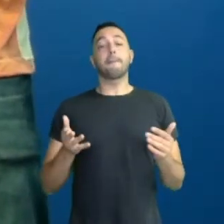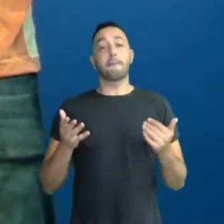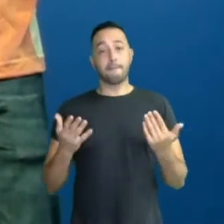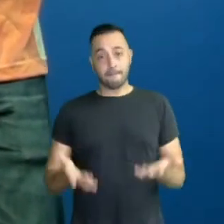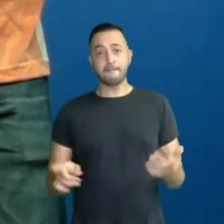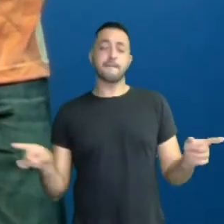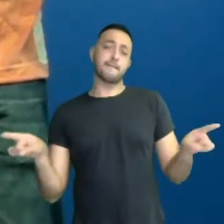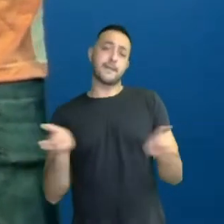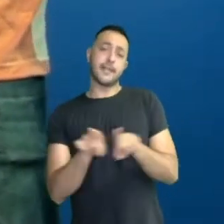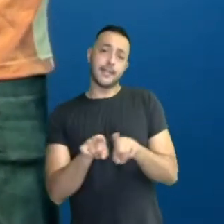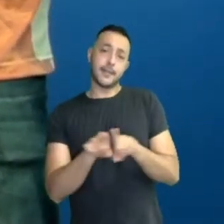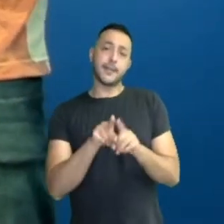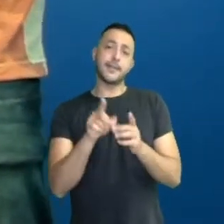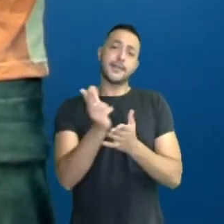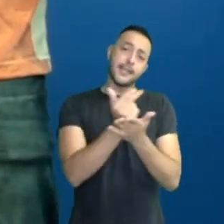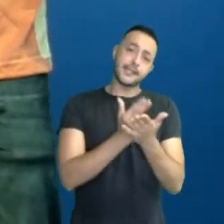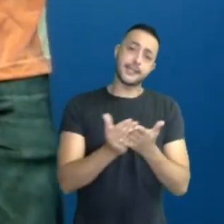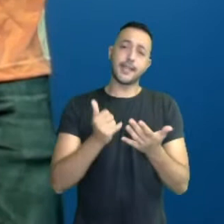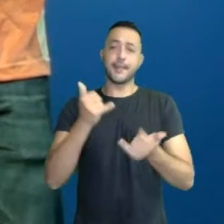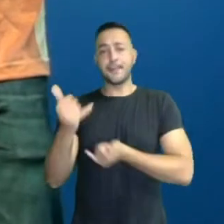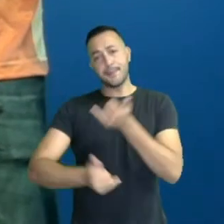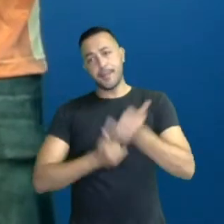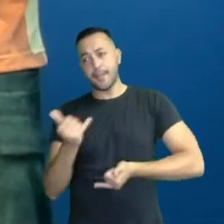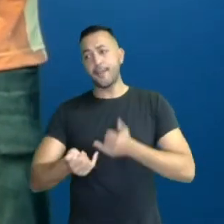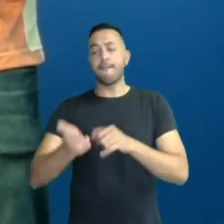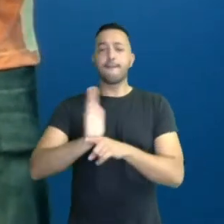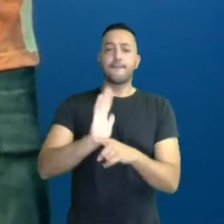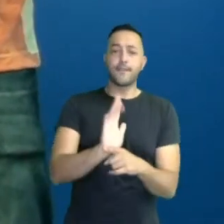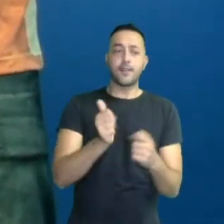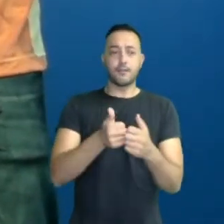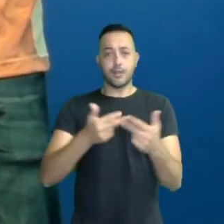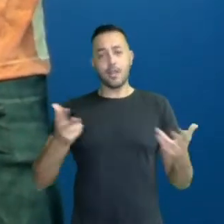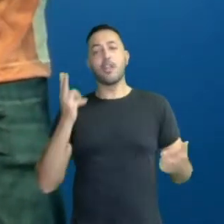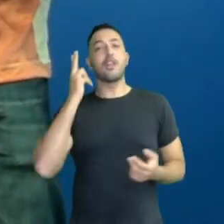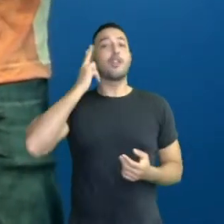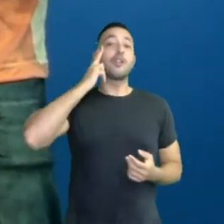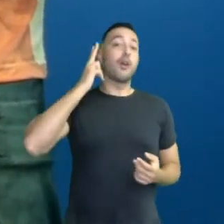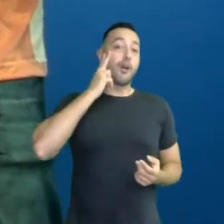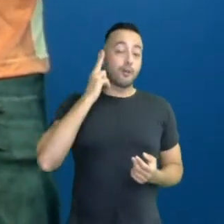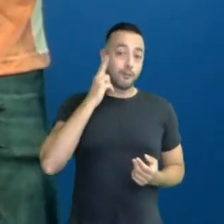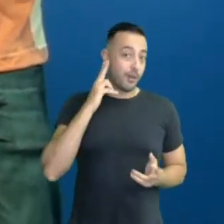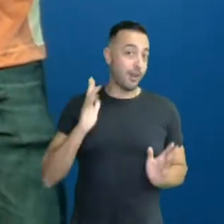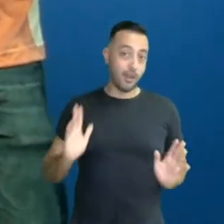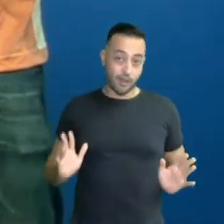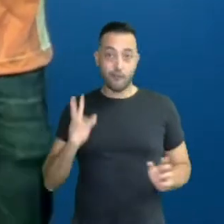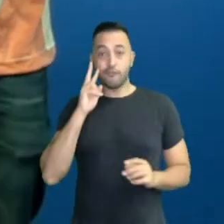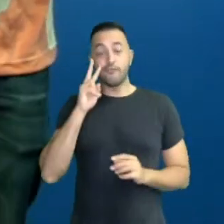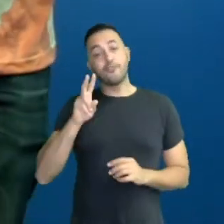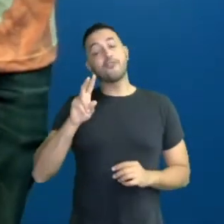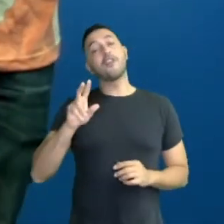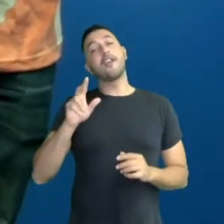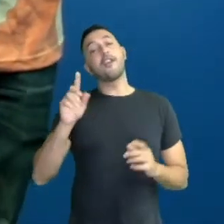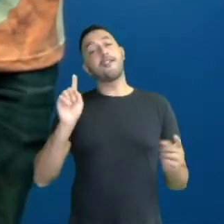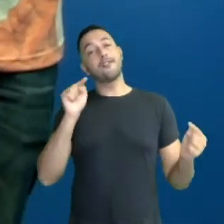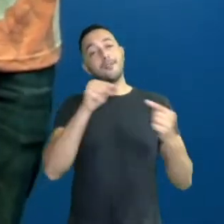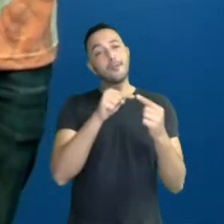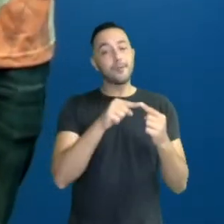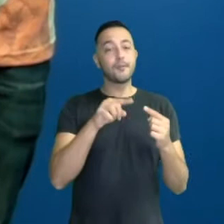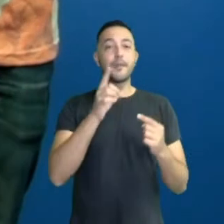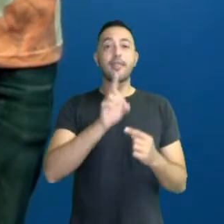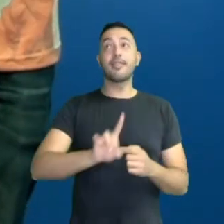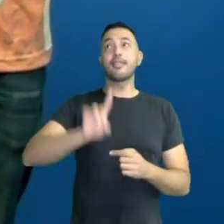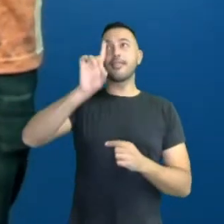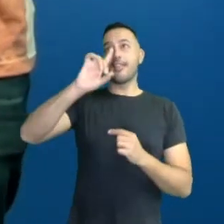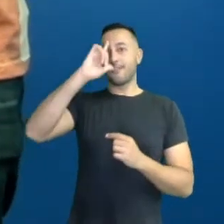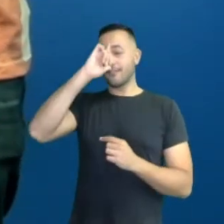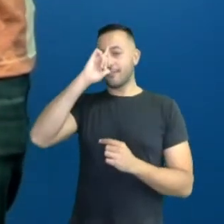por desenhos, jogos, filmes. É muito comum a gente ver associações aos deuses